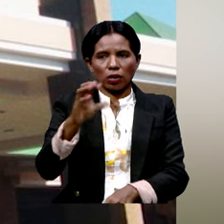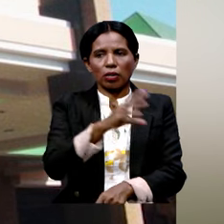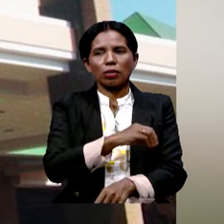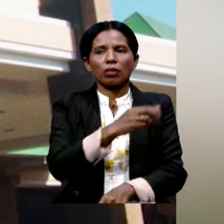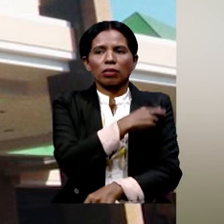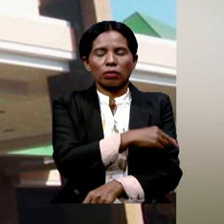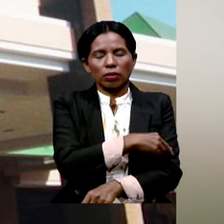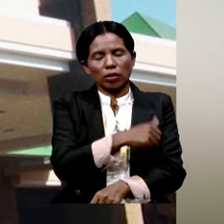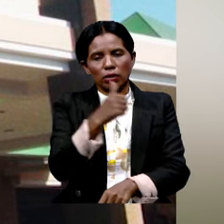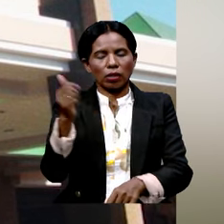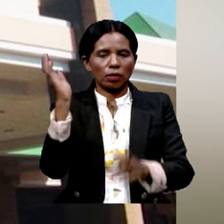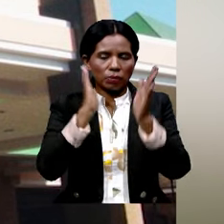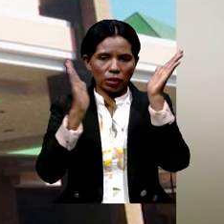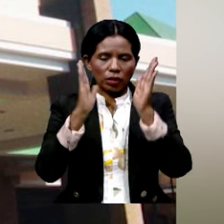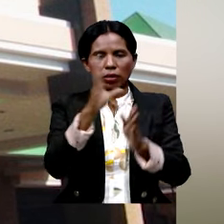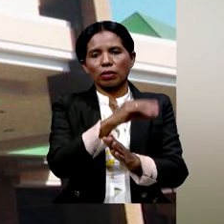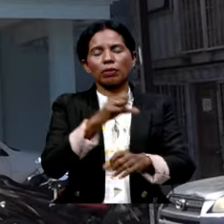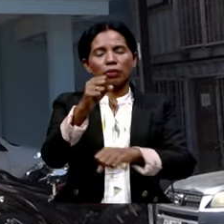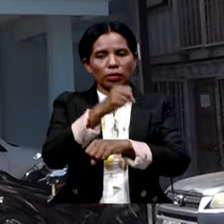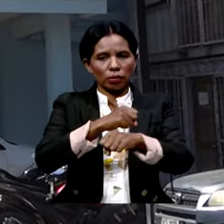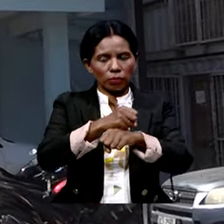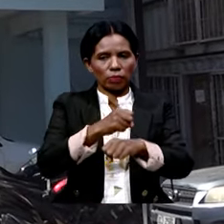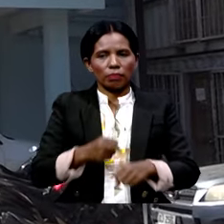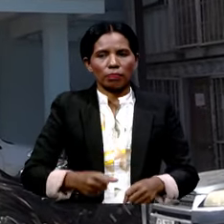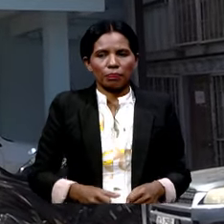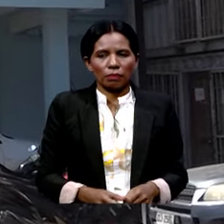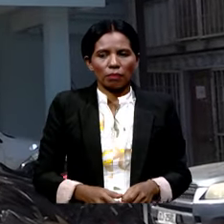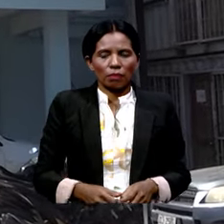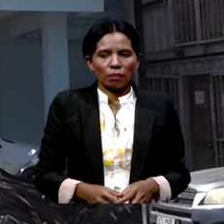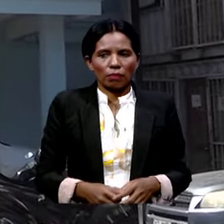Hospital Seluk iha Malaysia no Singapura. Agustino da Costa, Azinia Lola, ZMN.